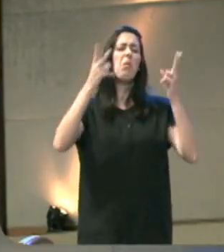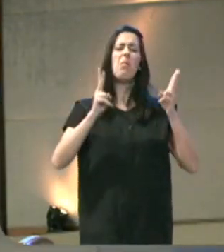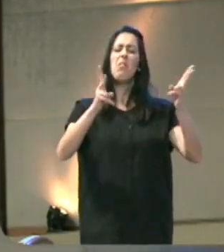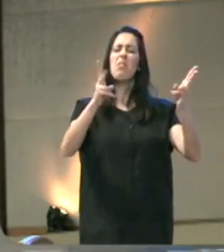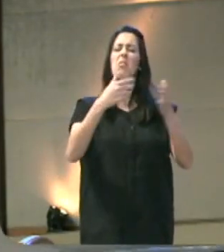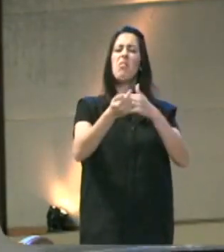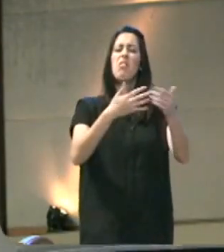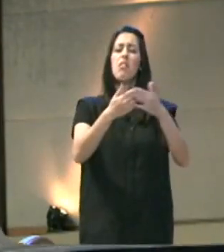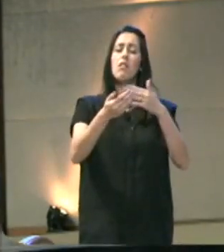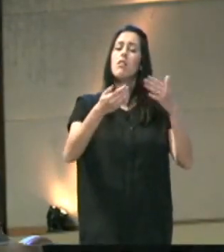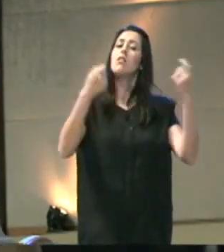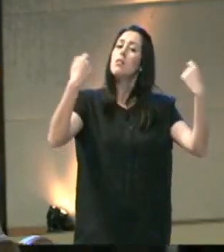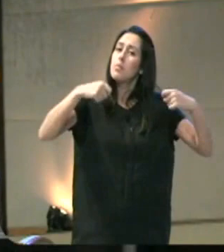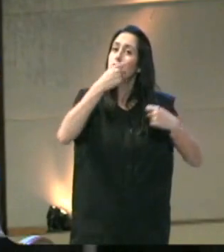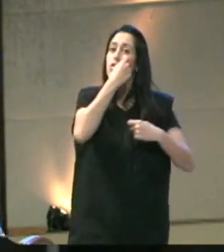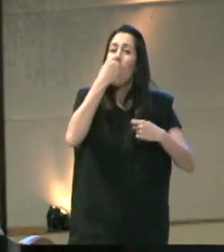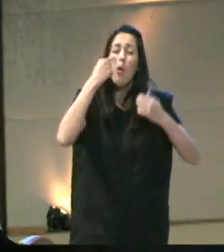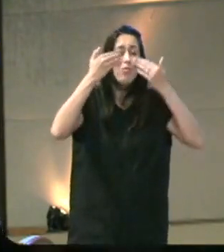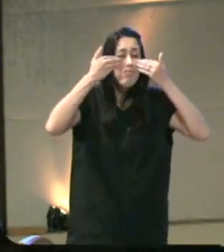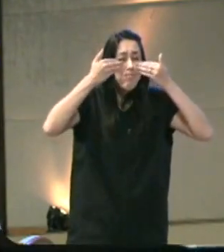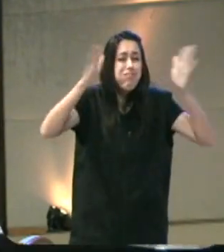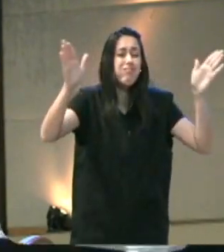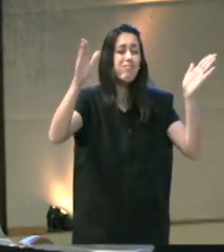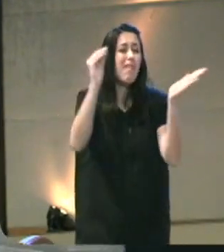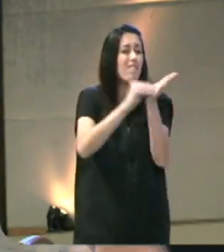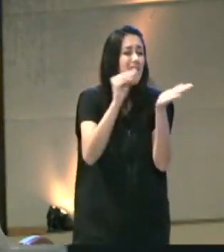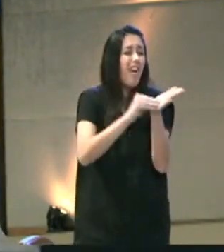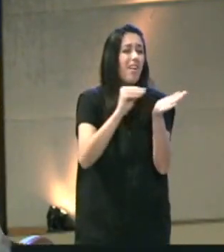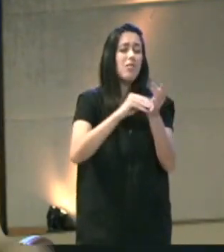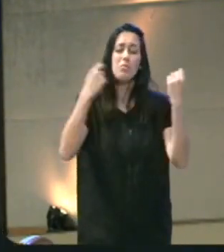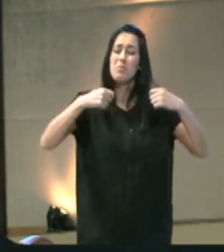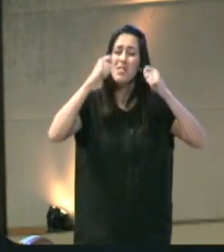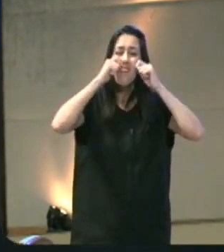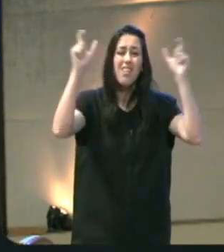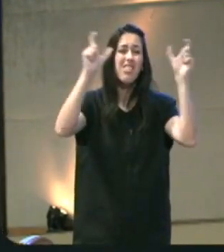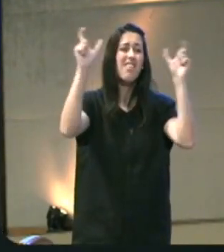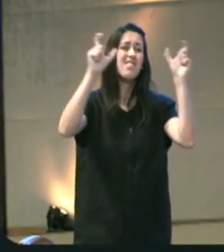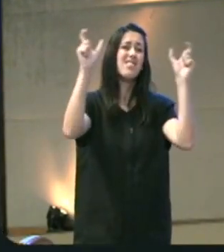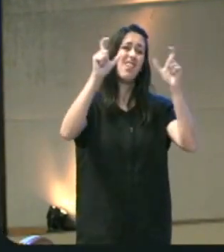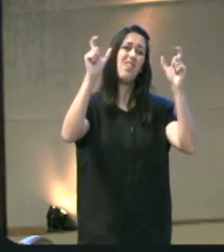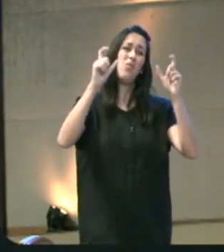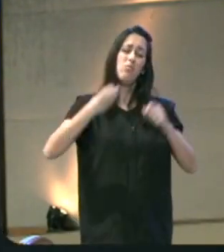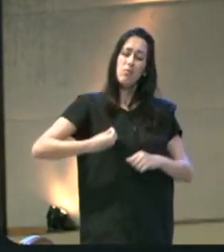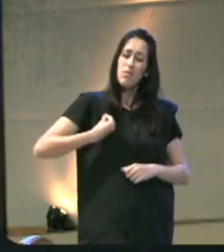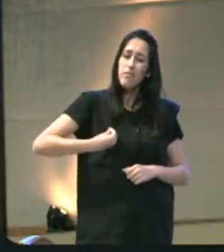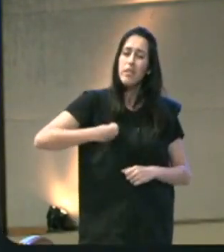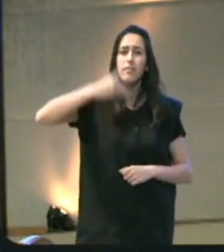olhos espirituais abertos. E na vida espiritual, então?